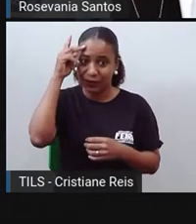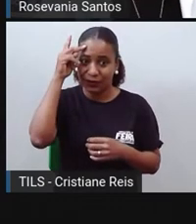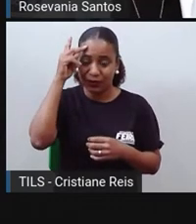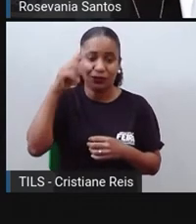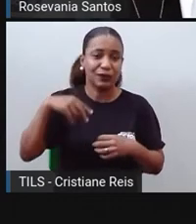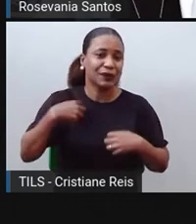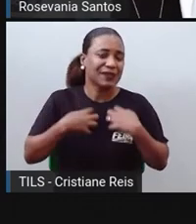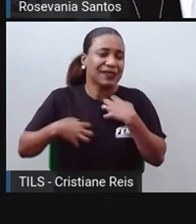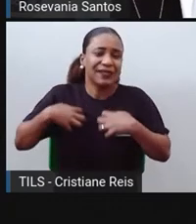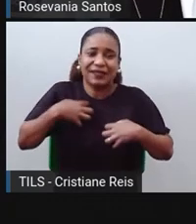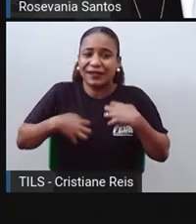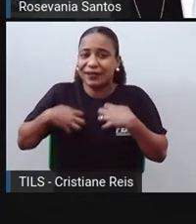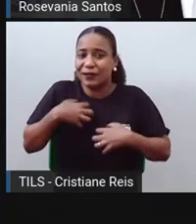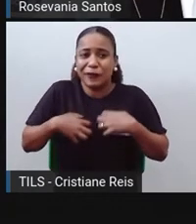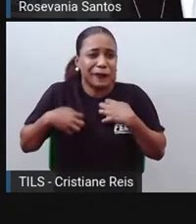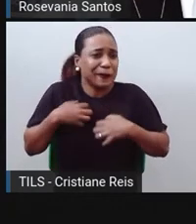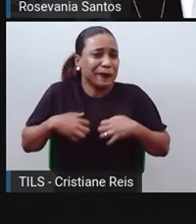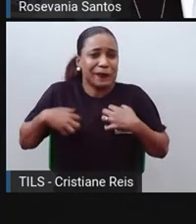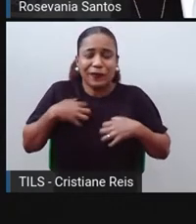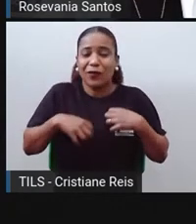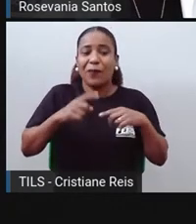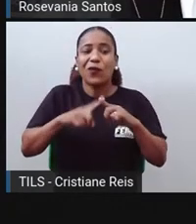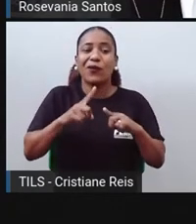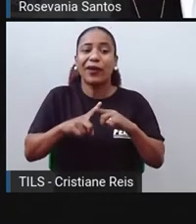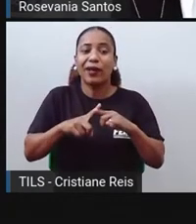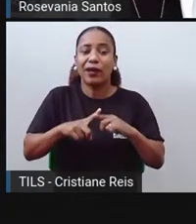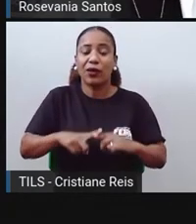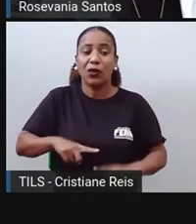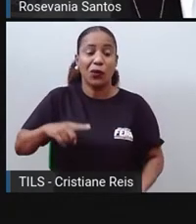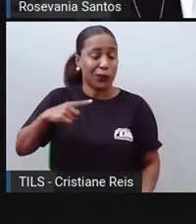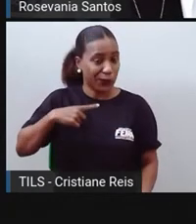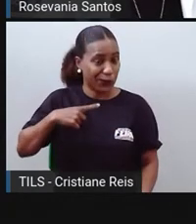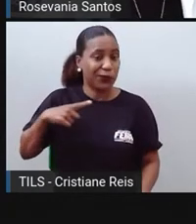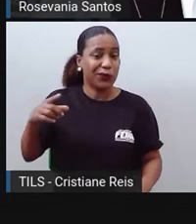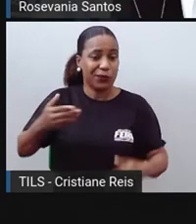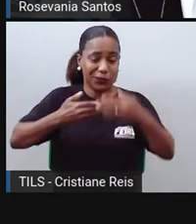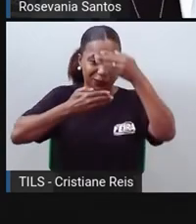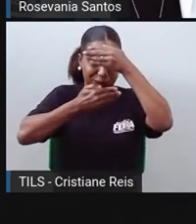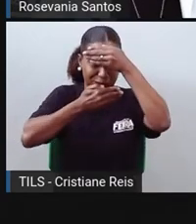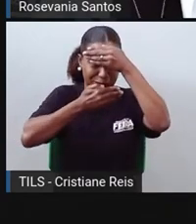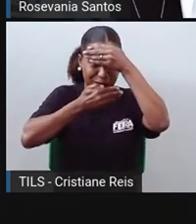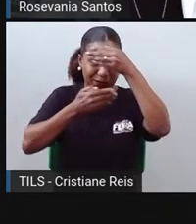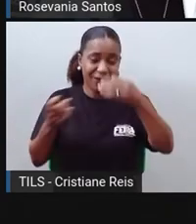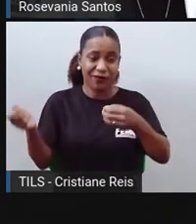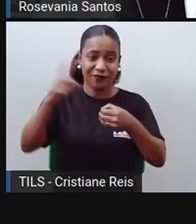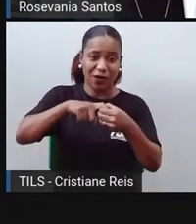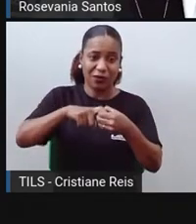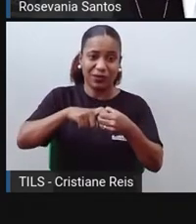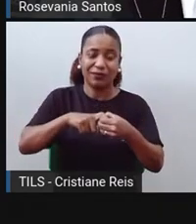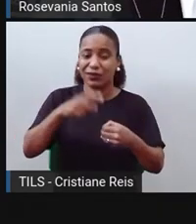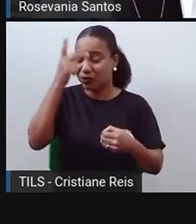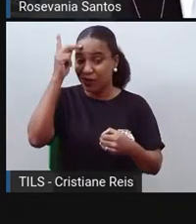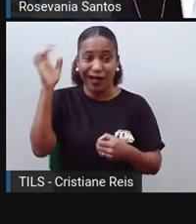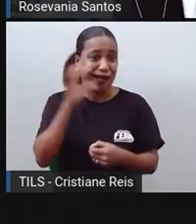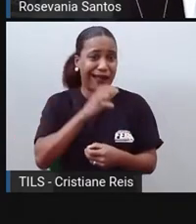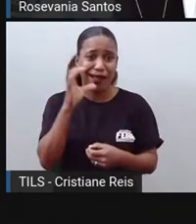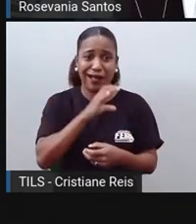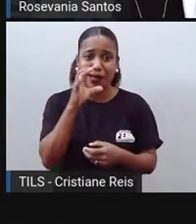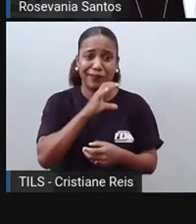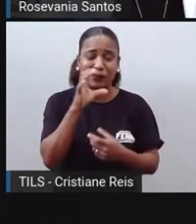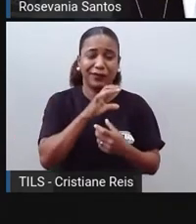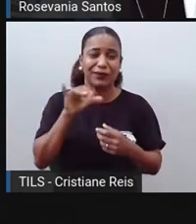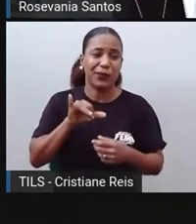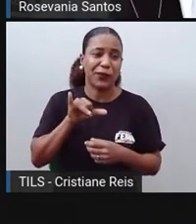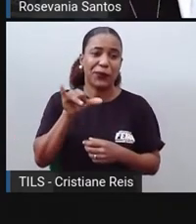voltar novamente a controlar o país, será que foi grande? Então, aqui a saída de norte-americanos, que muitos foram para lá, né?